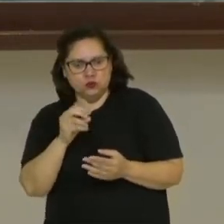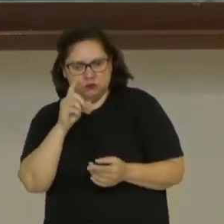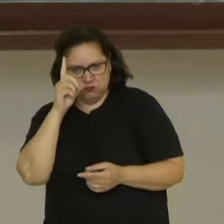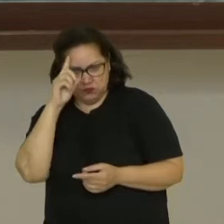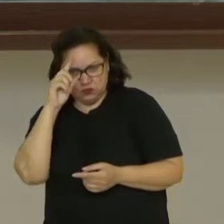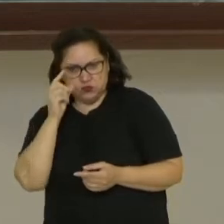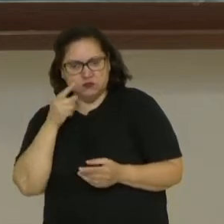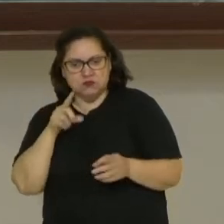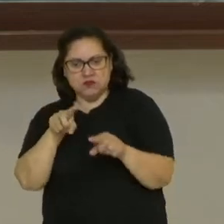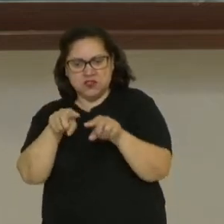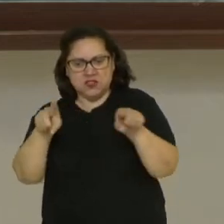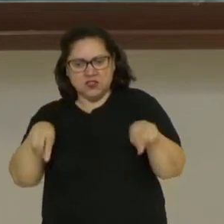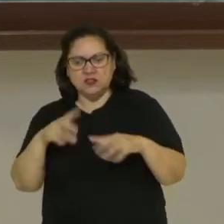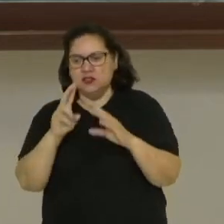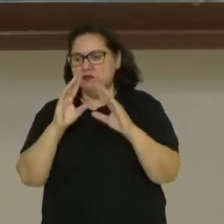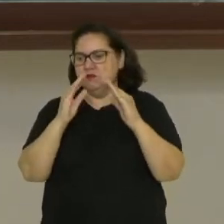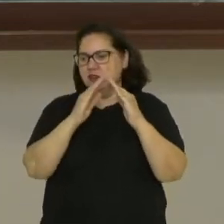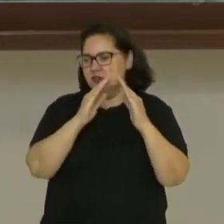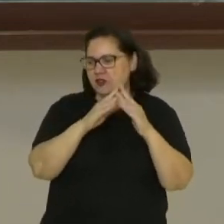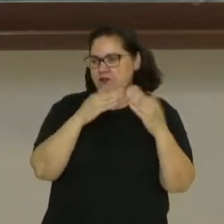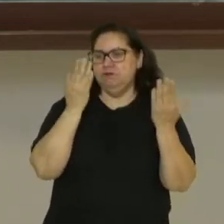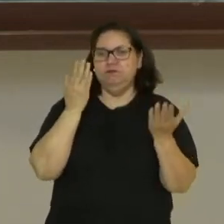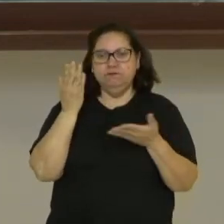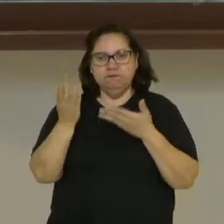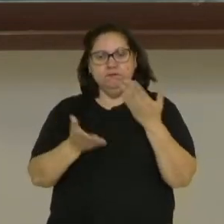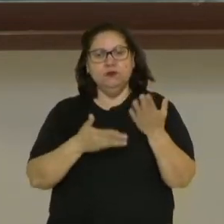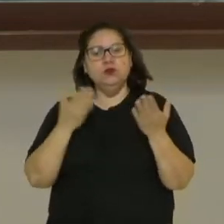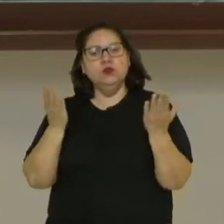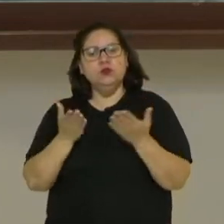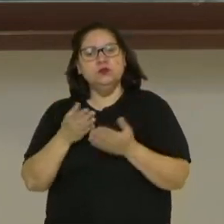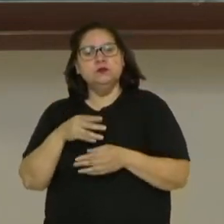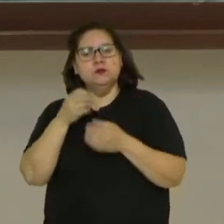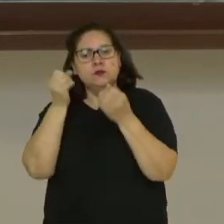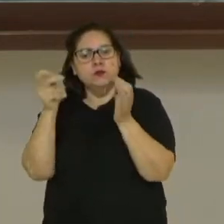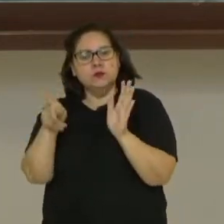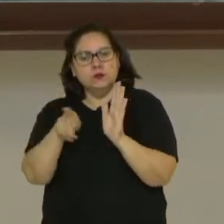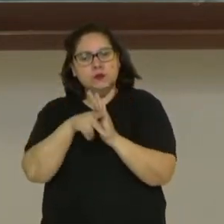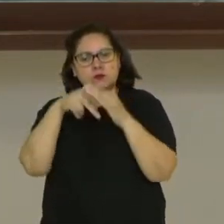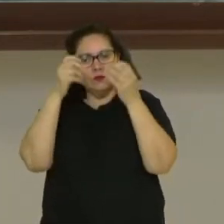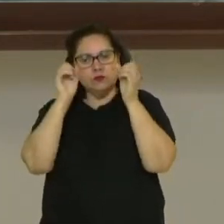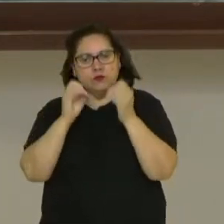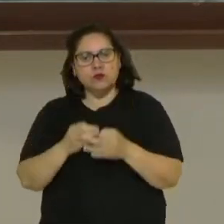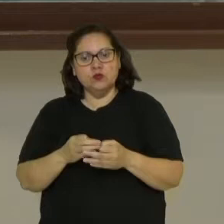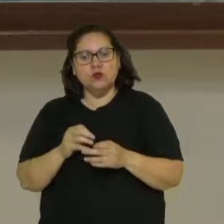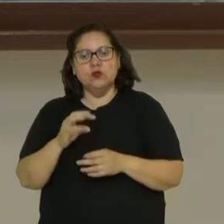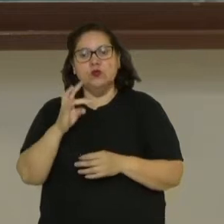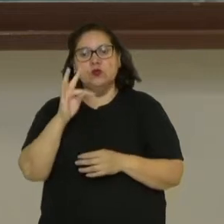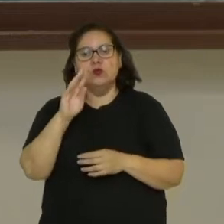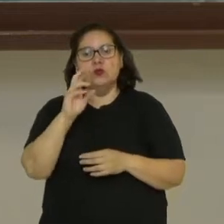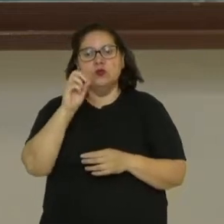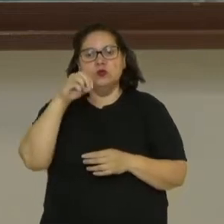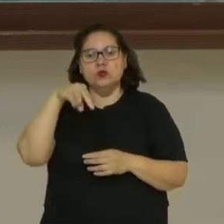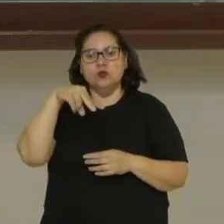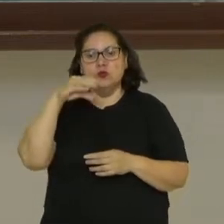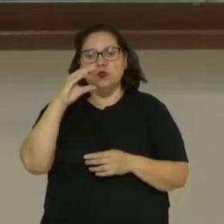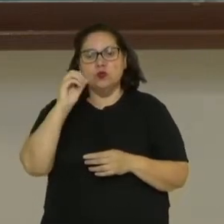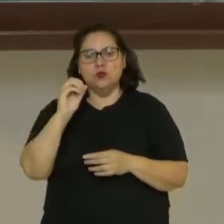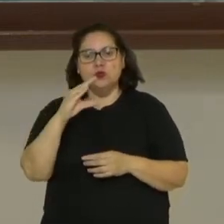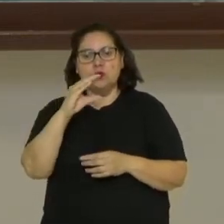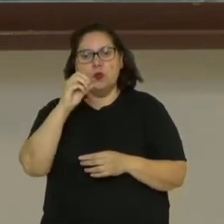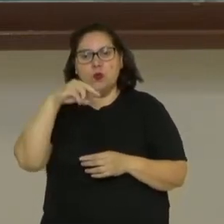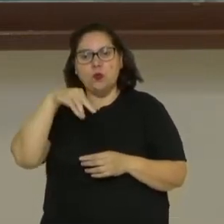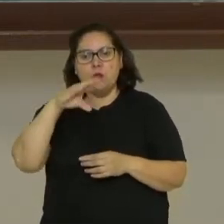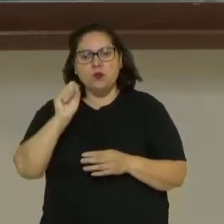dia, na sala, vê em casa e assim por diante. E hoje especificamente a gente vai falar do tronco de cone, que a